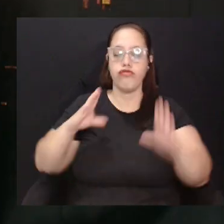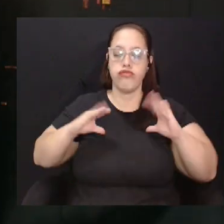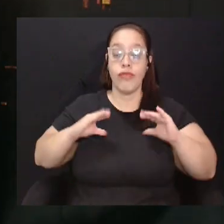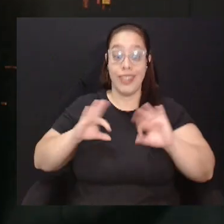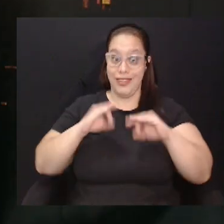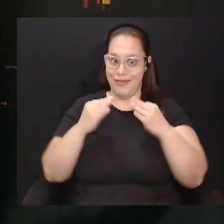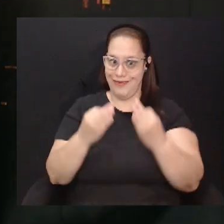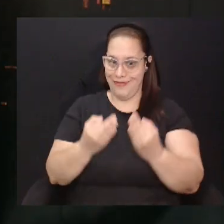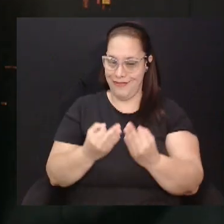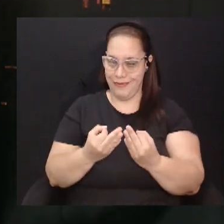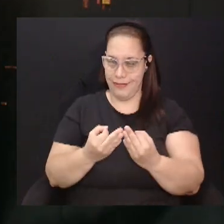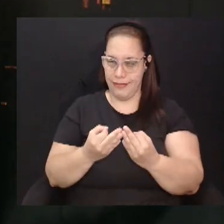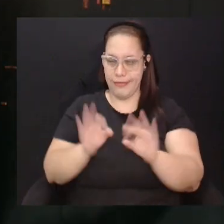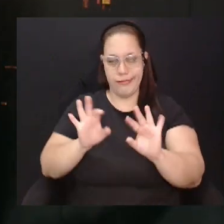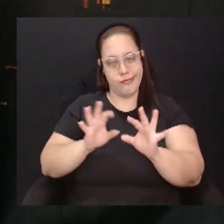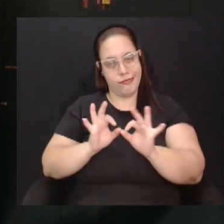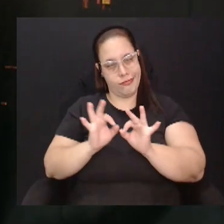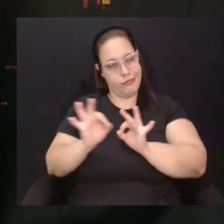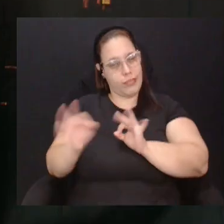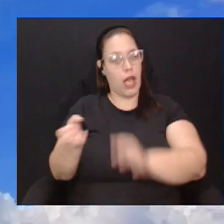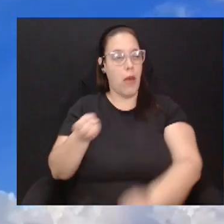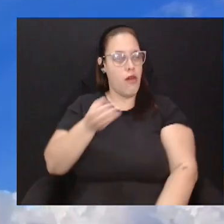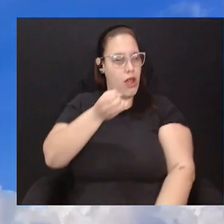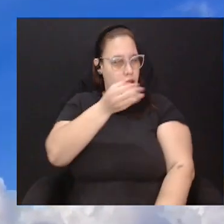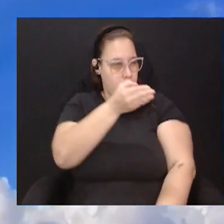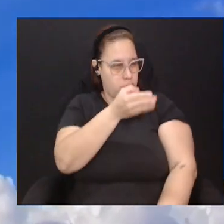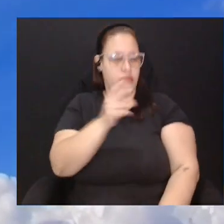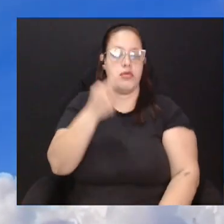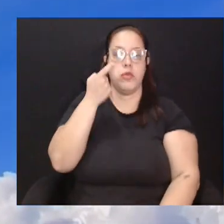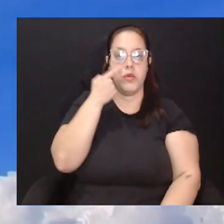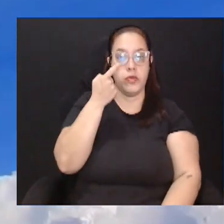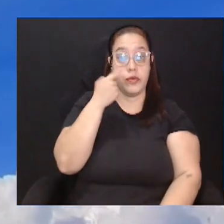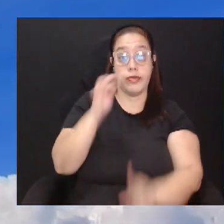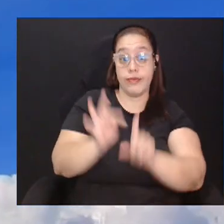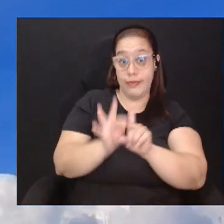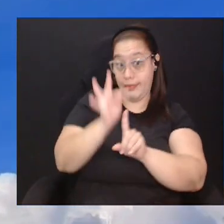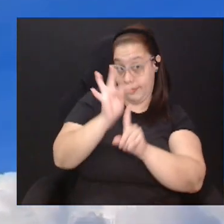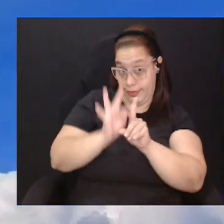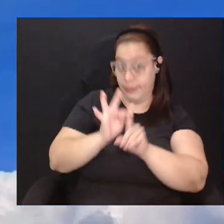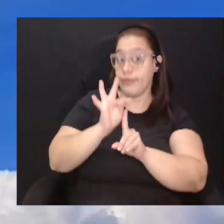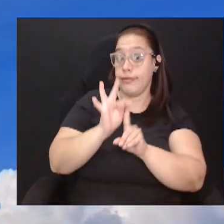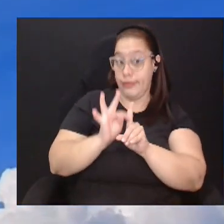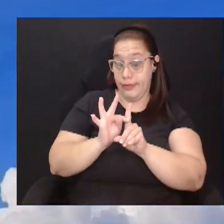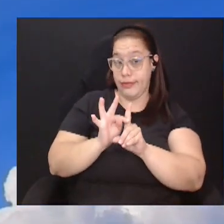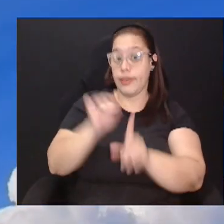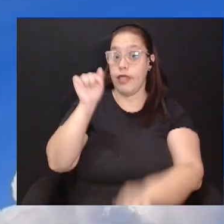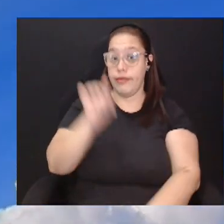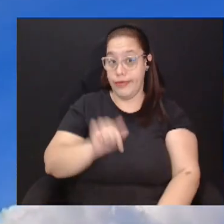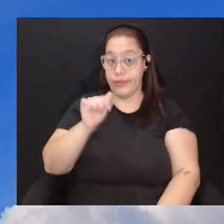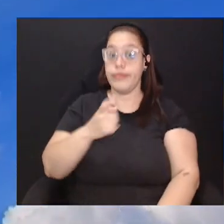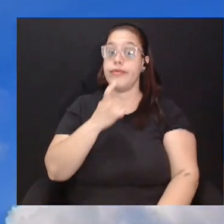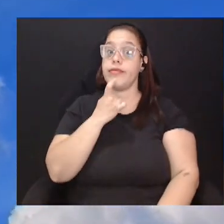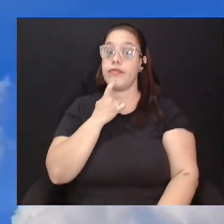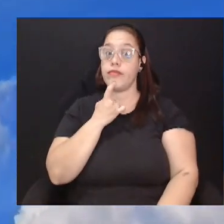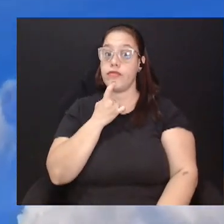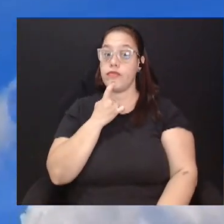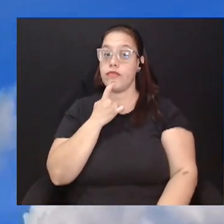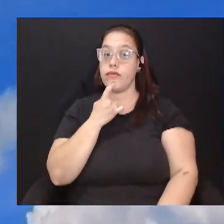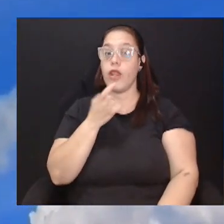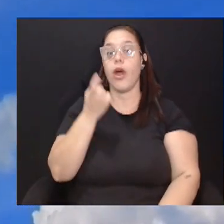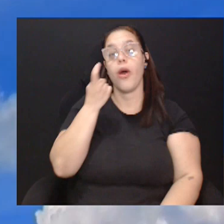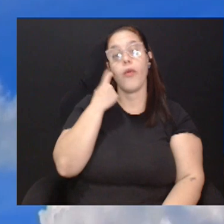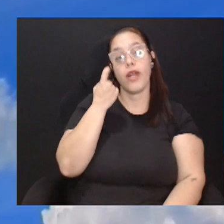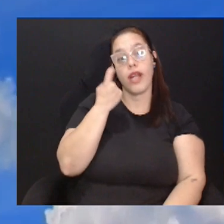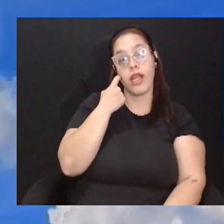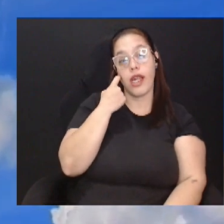dar uma esticadinha, para viajar, então a gente confere a previsão do tempo aqui para Campinas nesta sexta-feira.